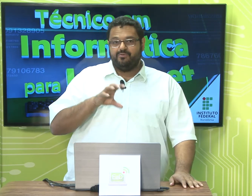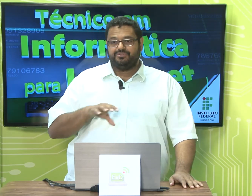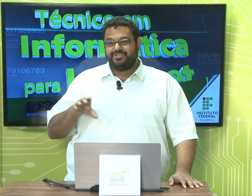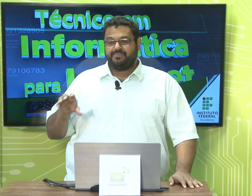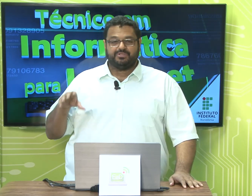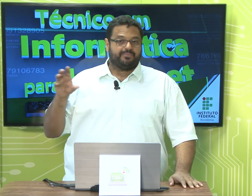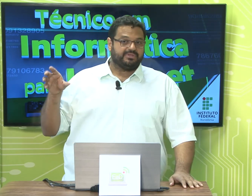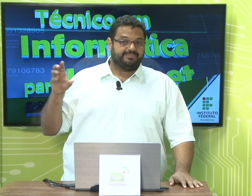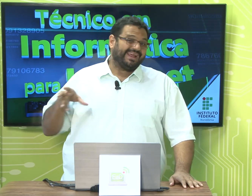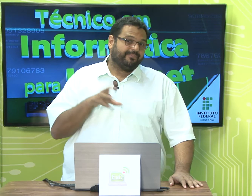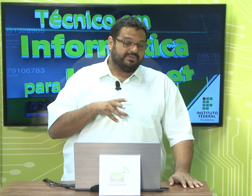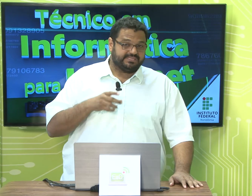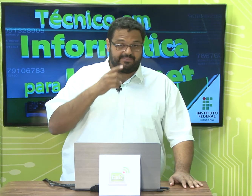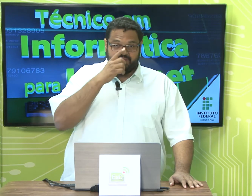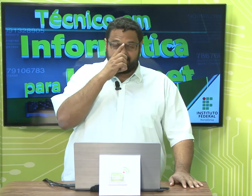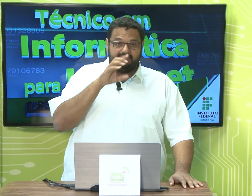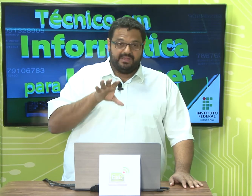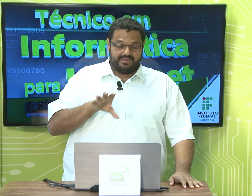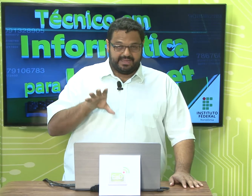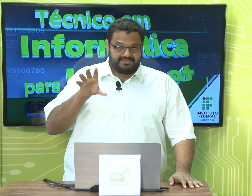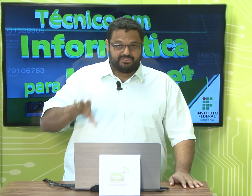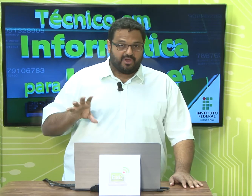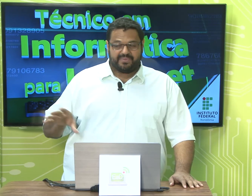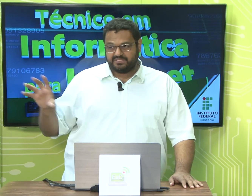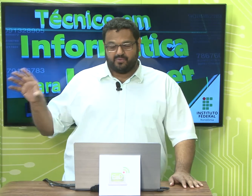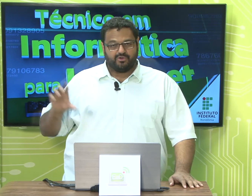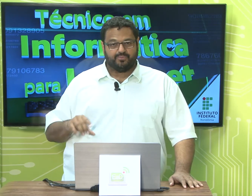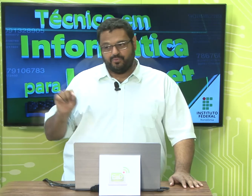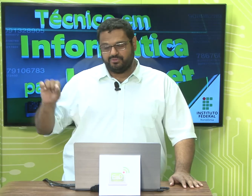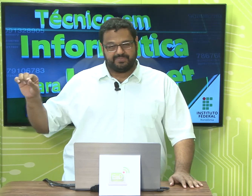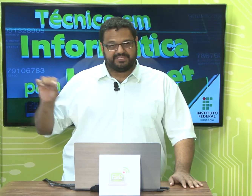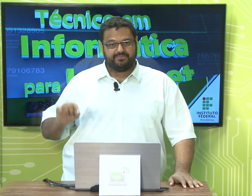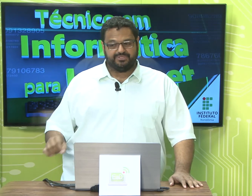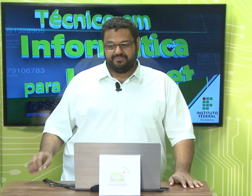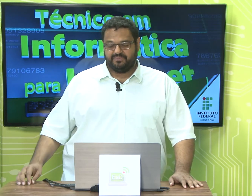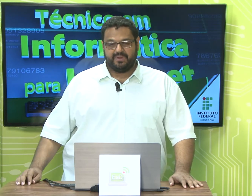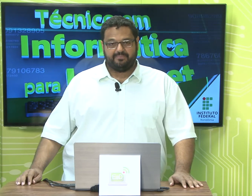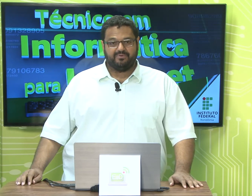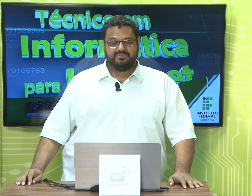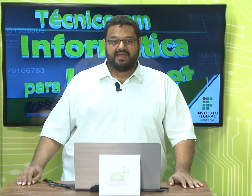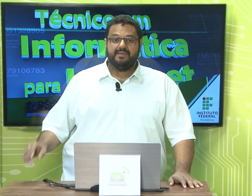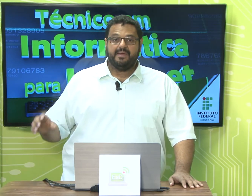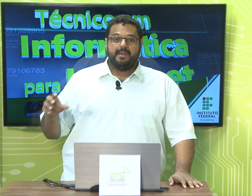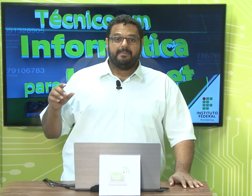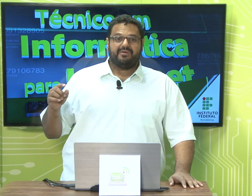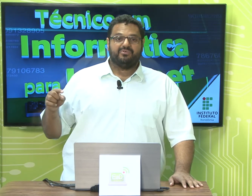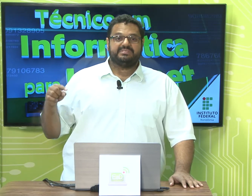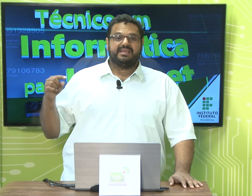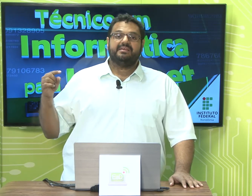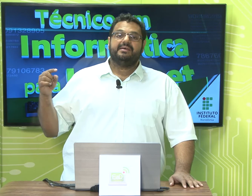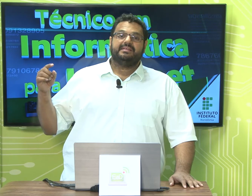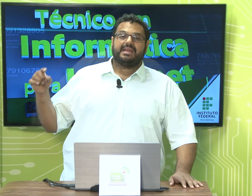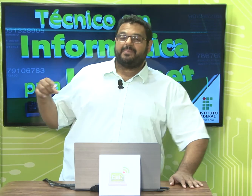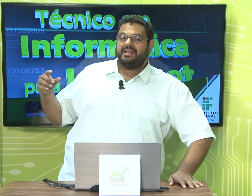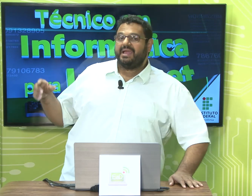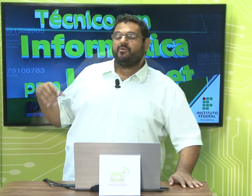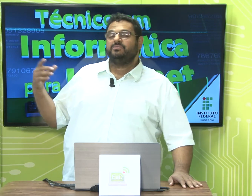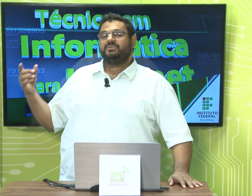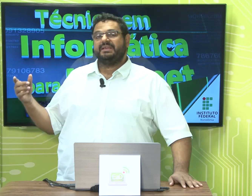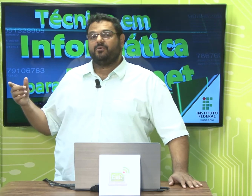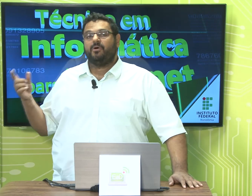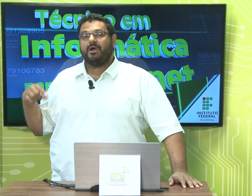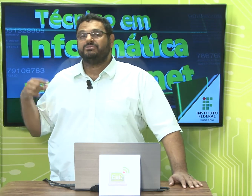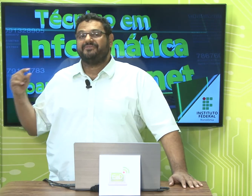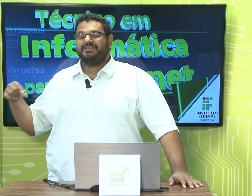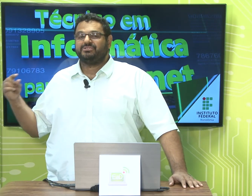sem nenhum tipo de pré-processamento, né? Só mesmo áudio puro, os bits puros lá, para você trabalhar e